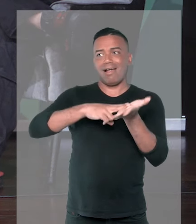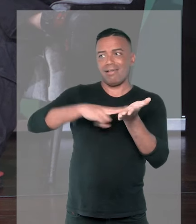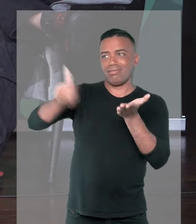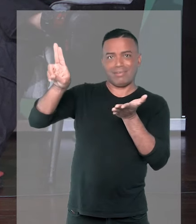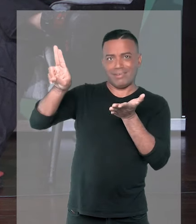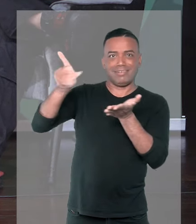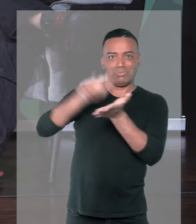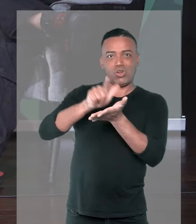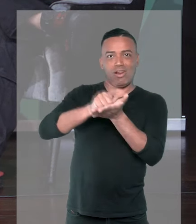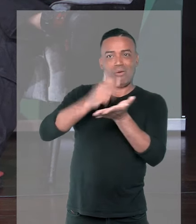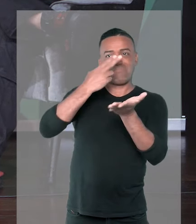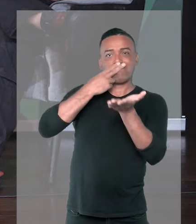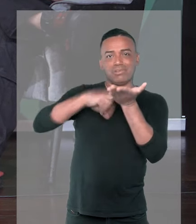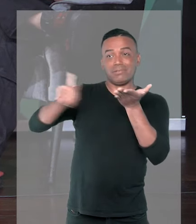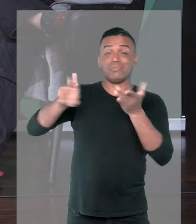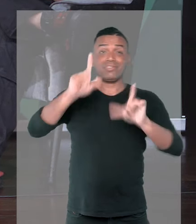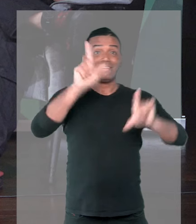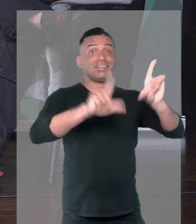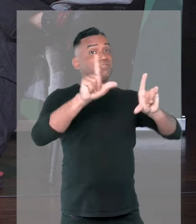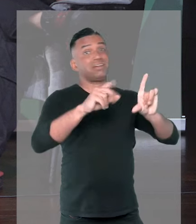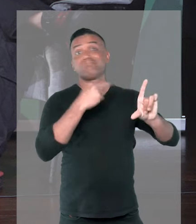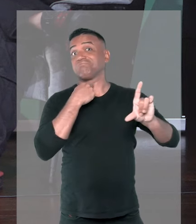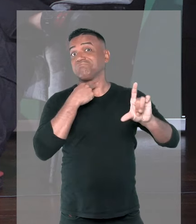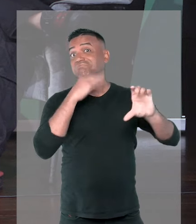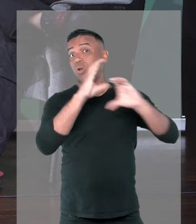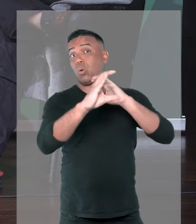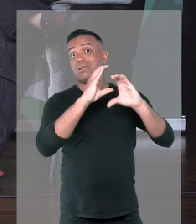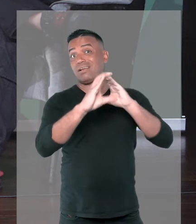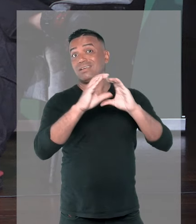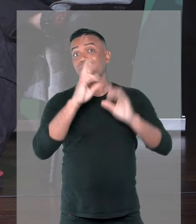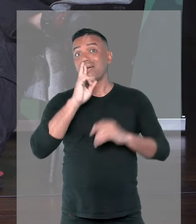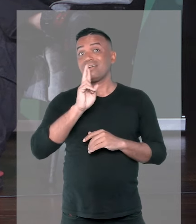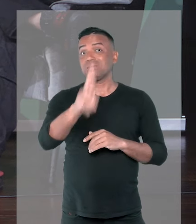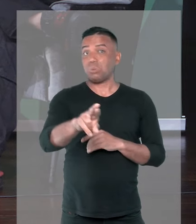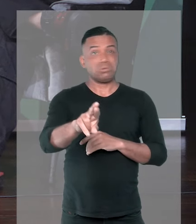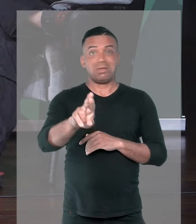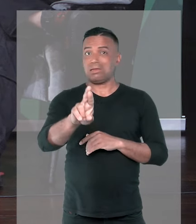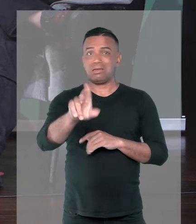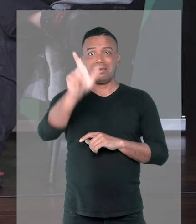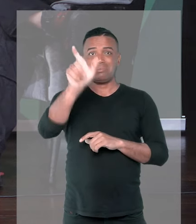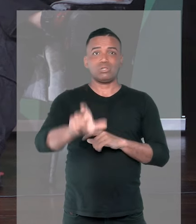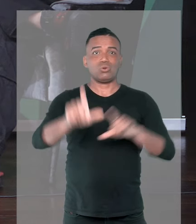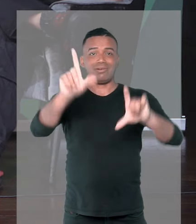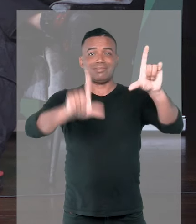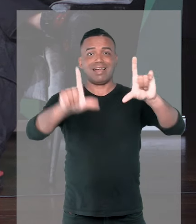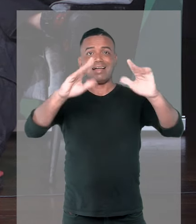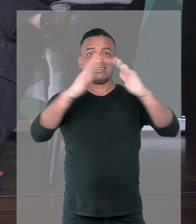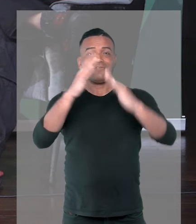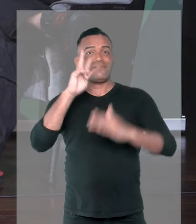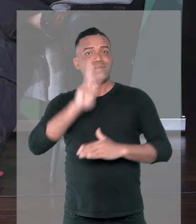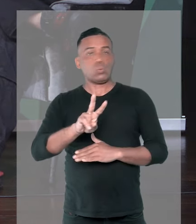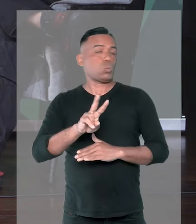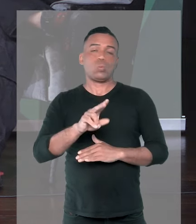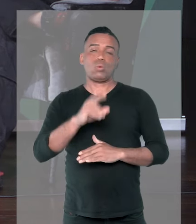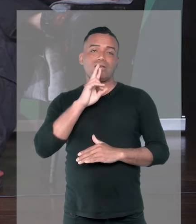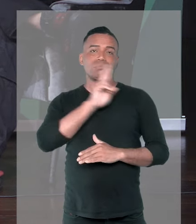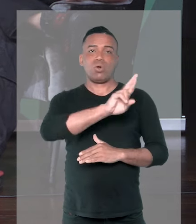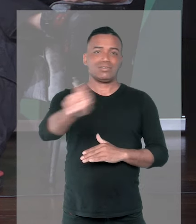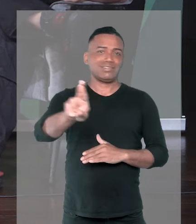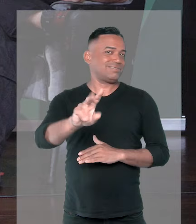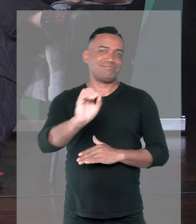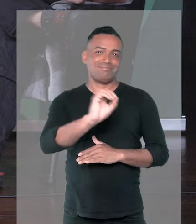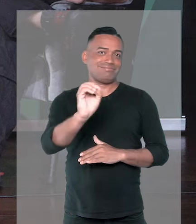certo na TV nem pensar a TV jamais iria responder alguma coisa que ela sobre você o seu grupo a menos que